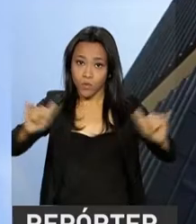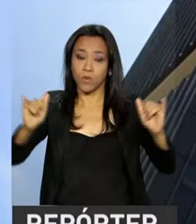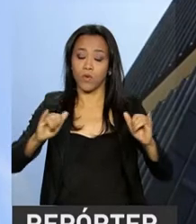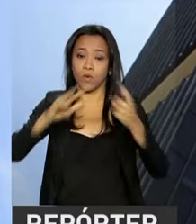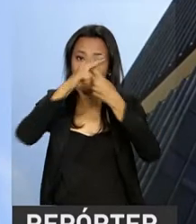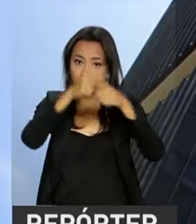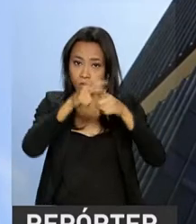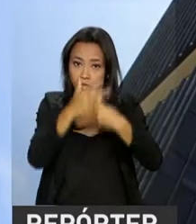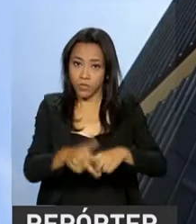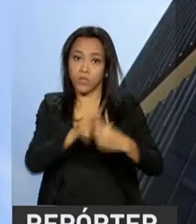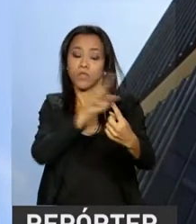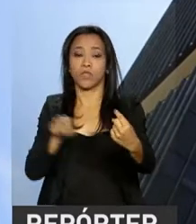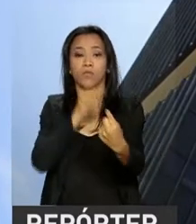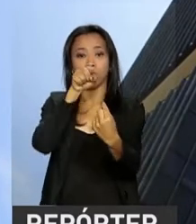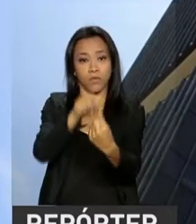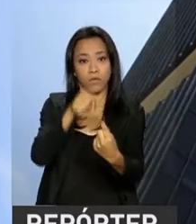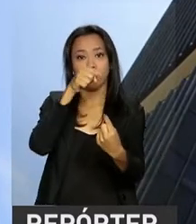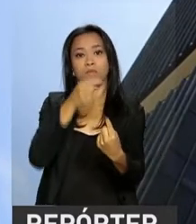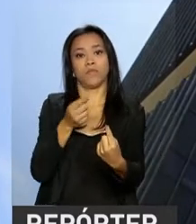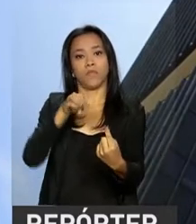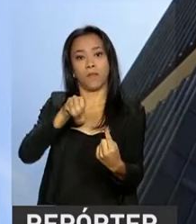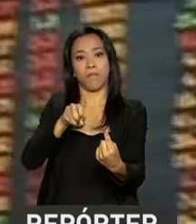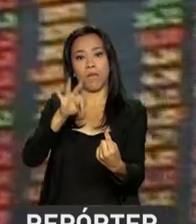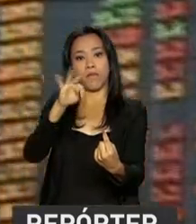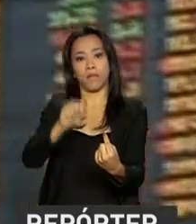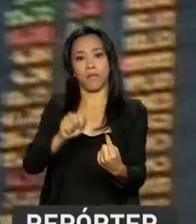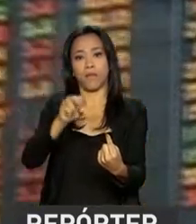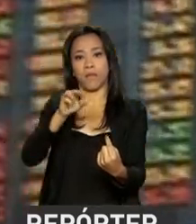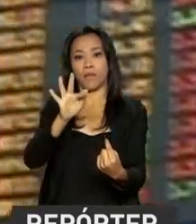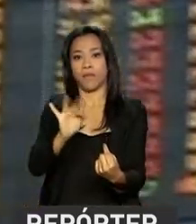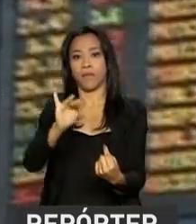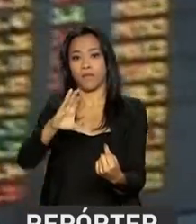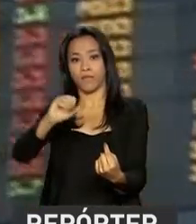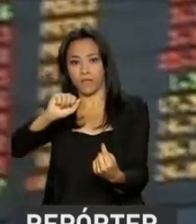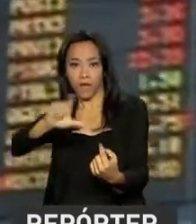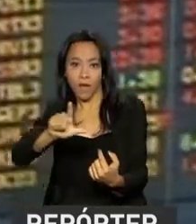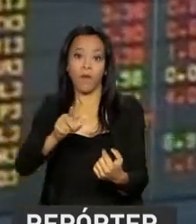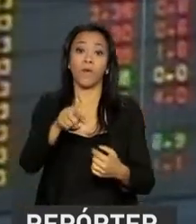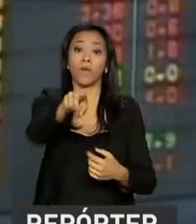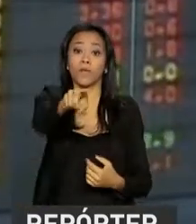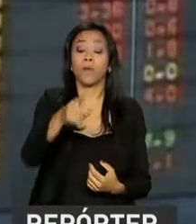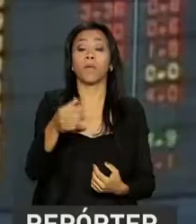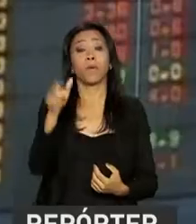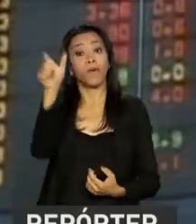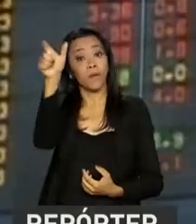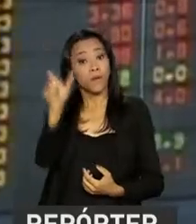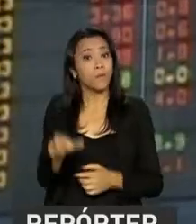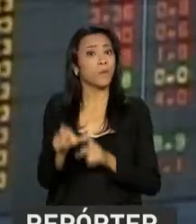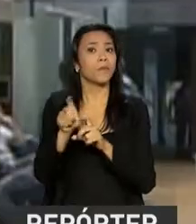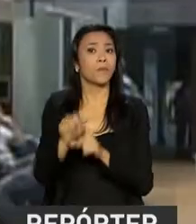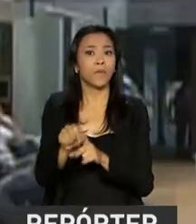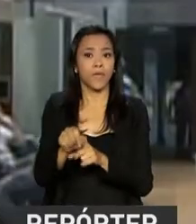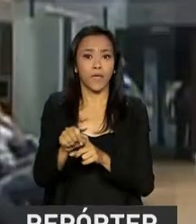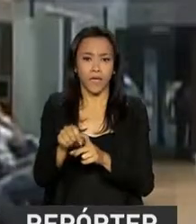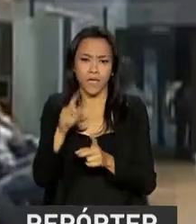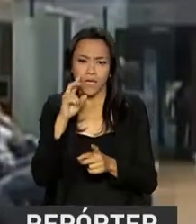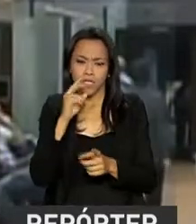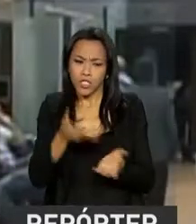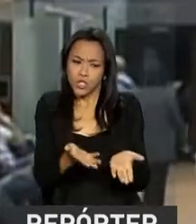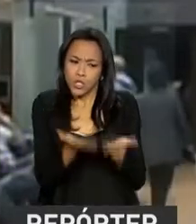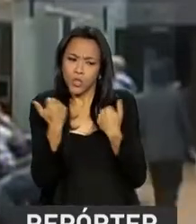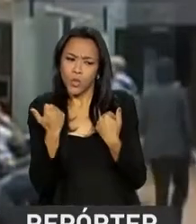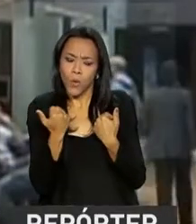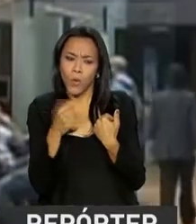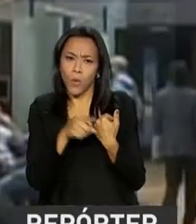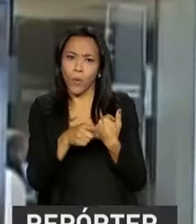de 2017 e do ano que vem uma das principais agências de classificação de risco do mundo tirou o brasil de